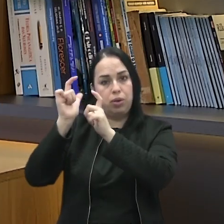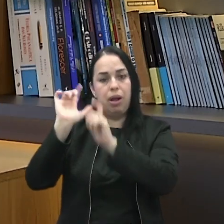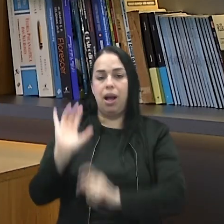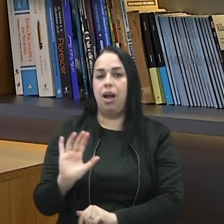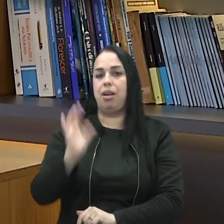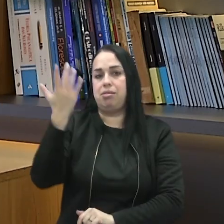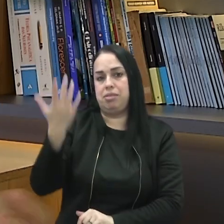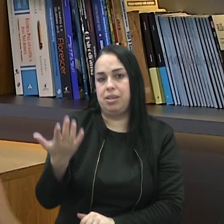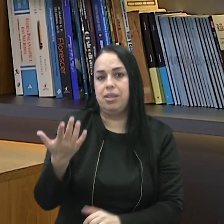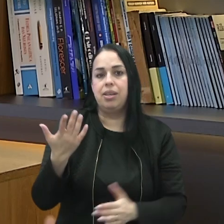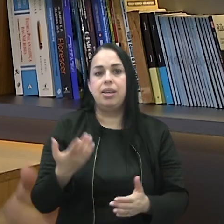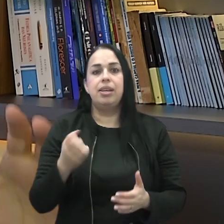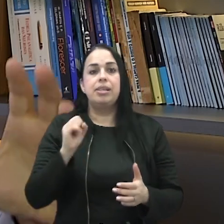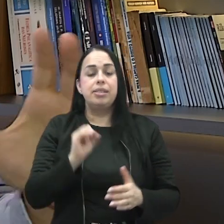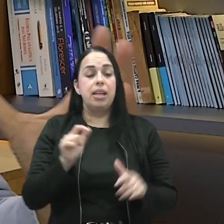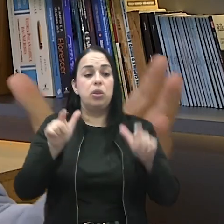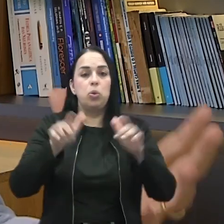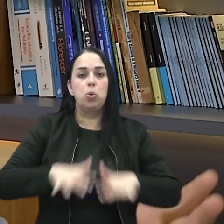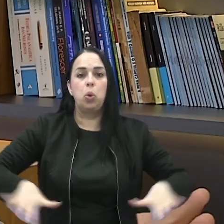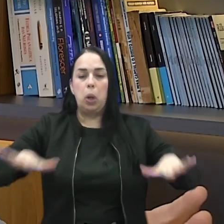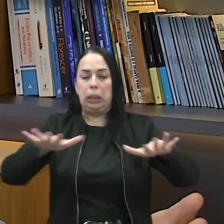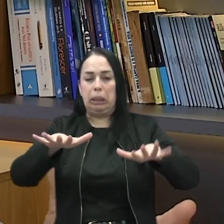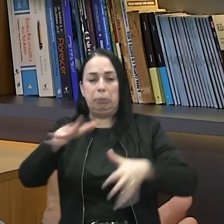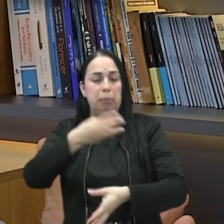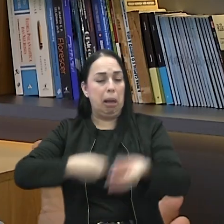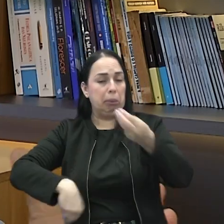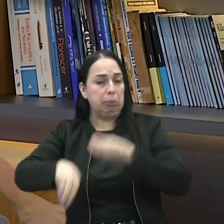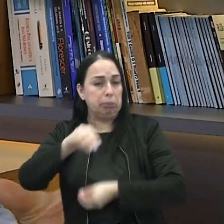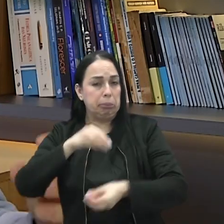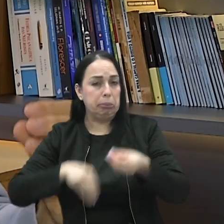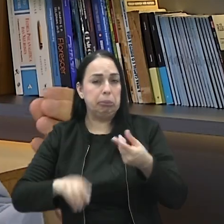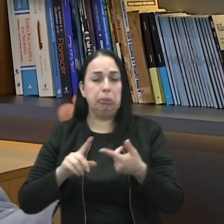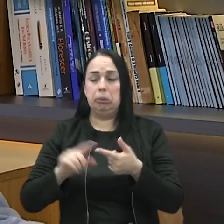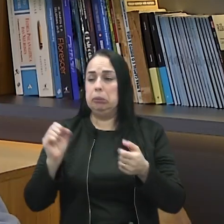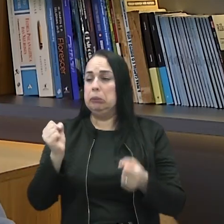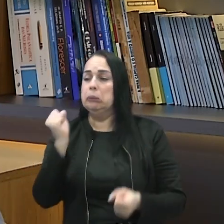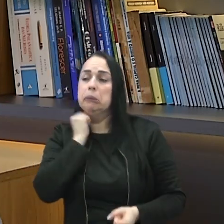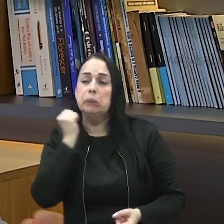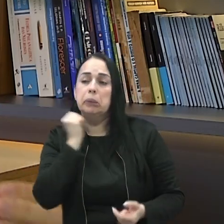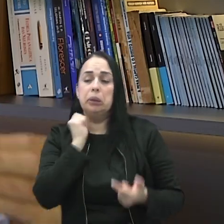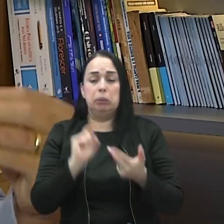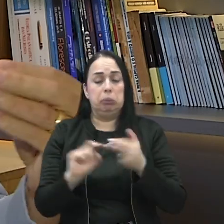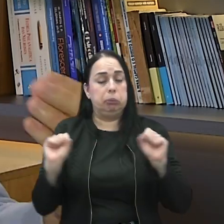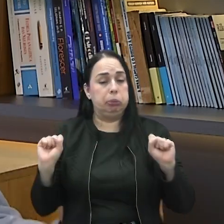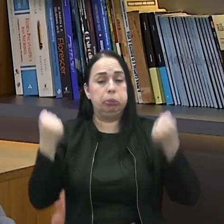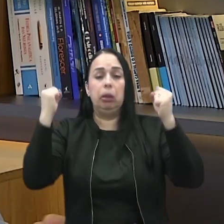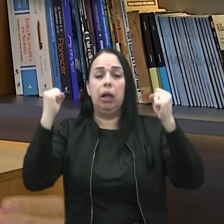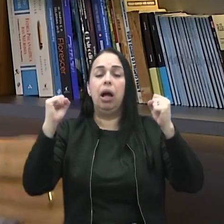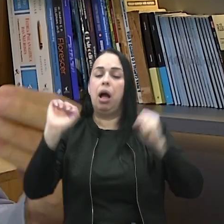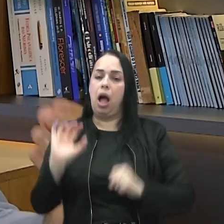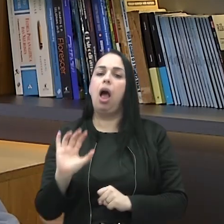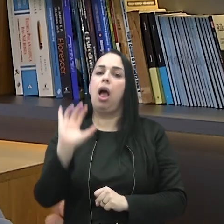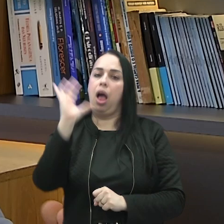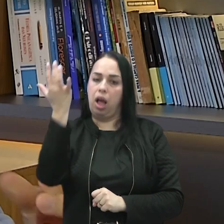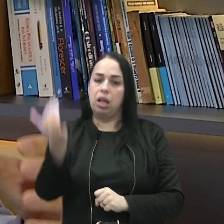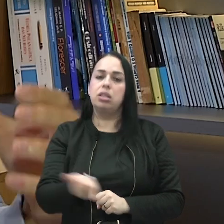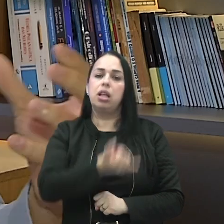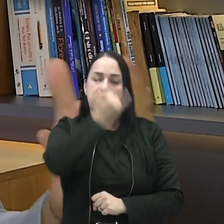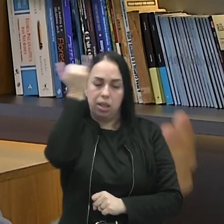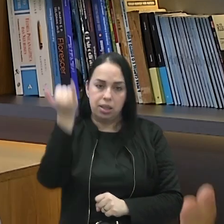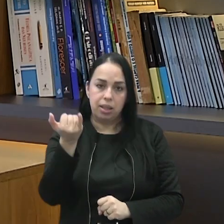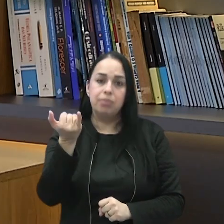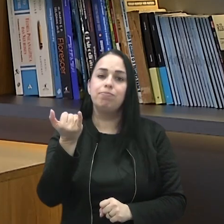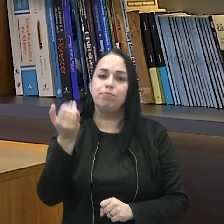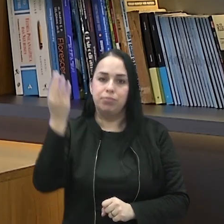para que isso aconteça. Então, se a pessoa vive num ambiente muito desorganizado, muito estressante, muito tenso,